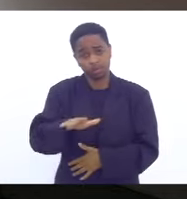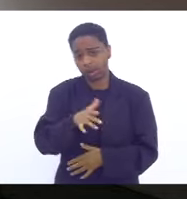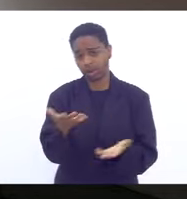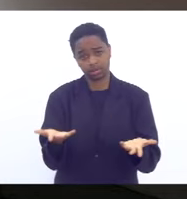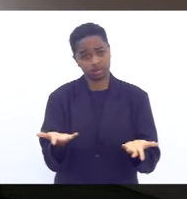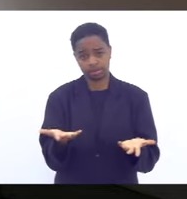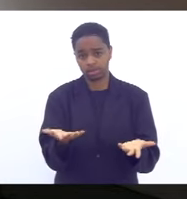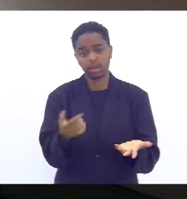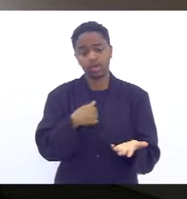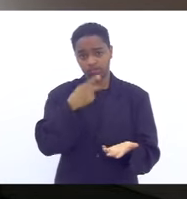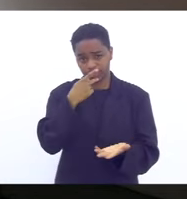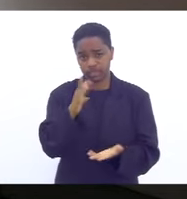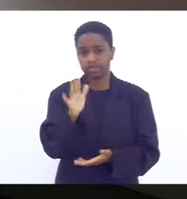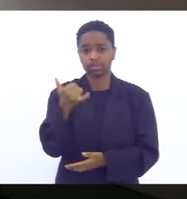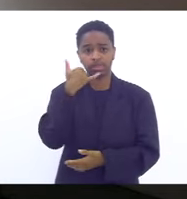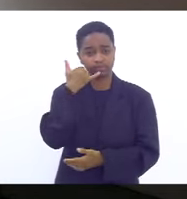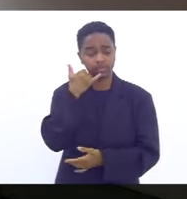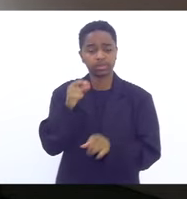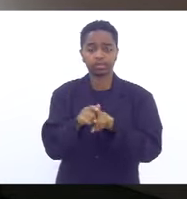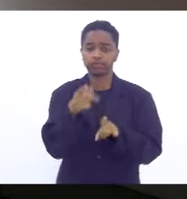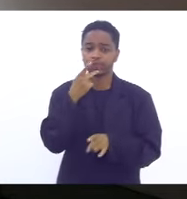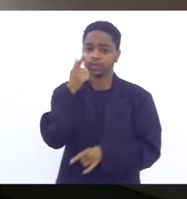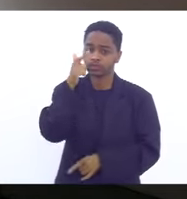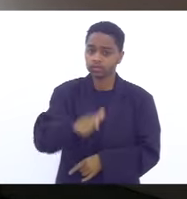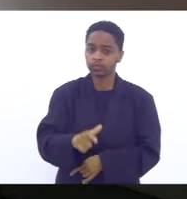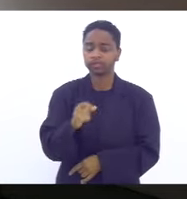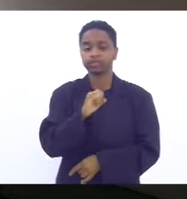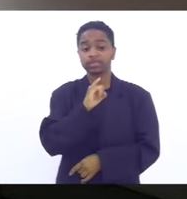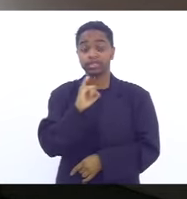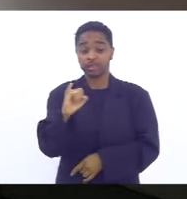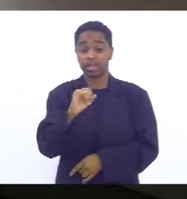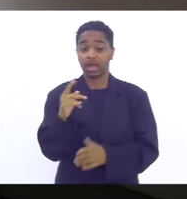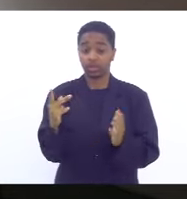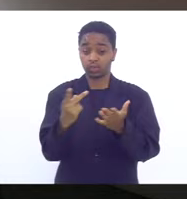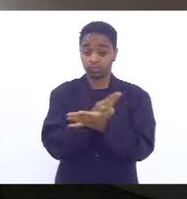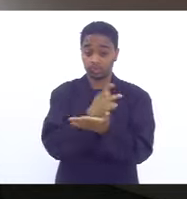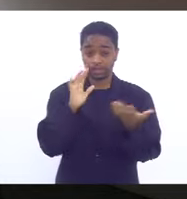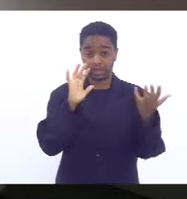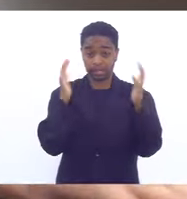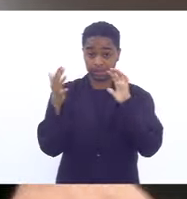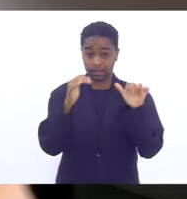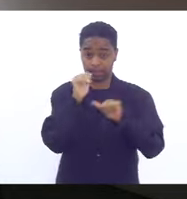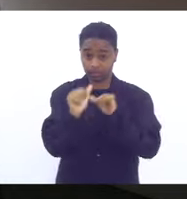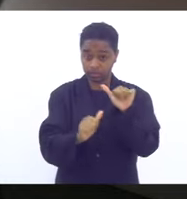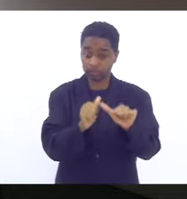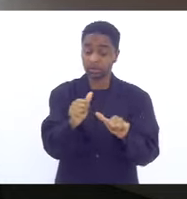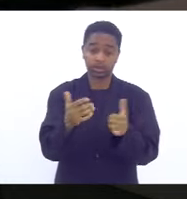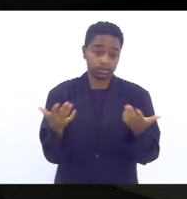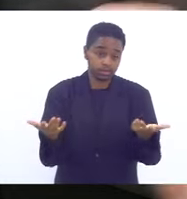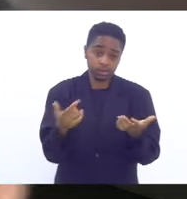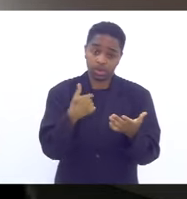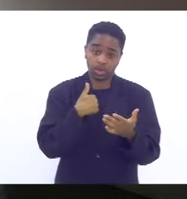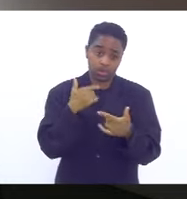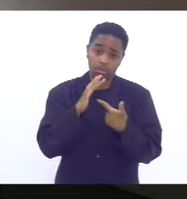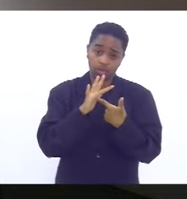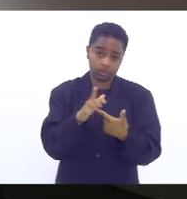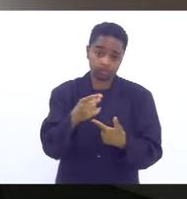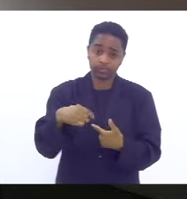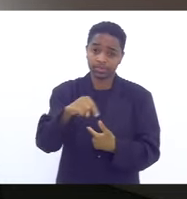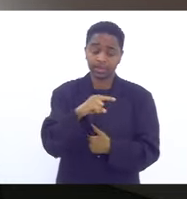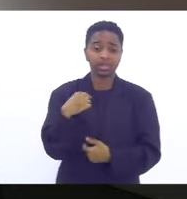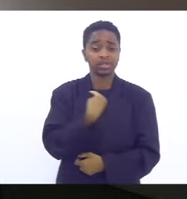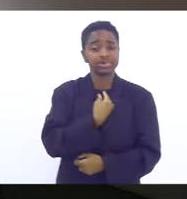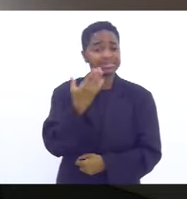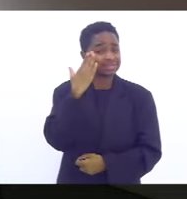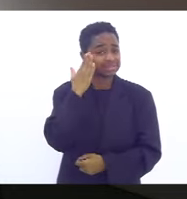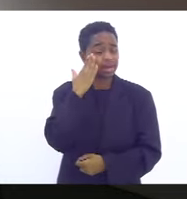por telefone, eu repito aqui. Dizer que vamos ter, se a gente tiver eventos climáticos, eu encaminho para qualquer um, é só entrar no Google, a gente sabe que as mudanças